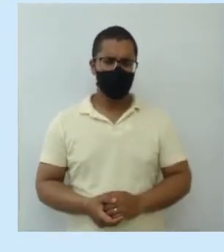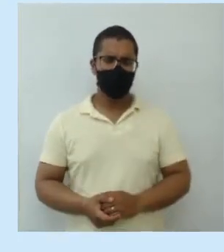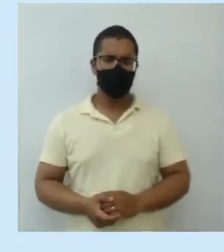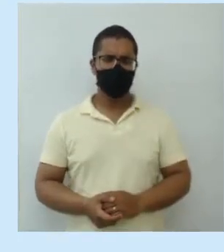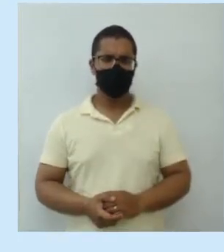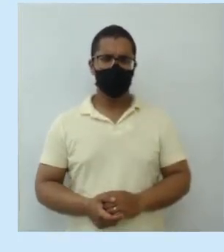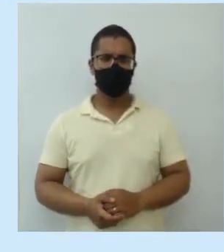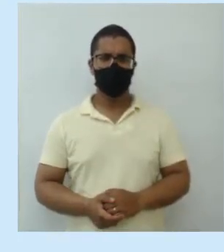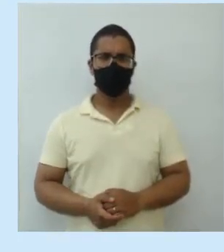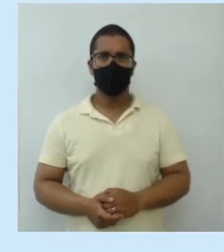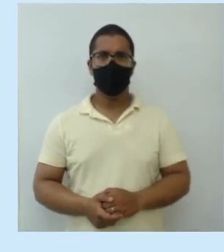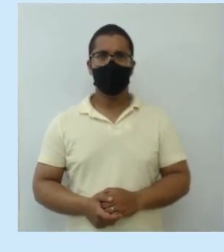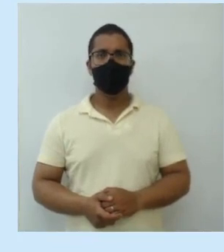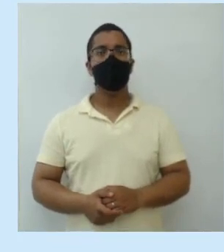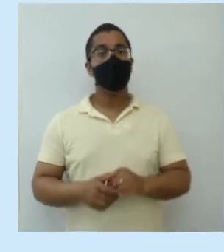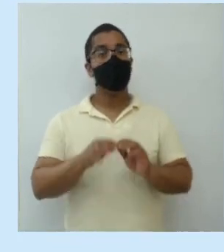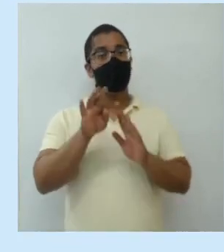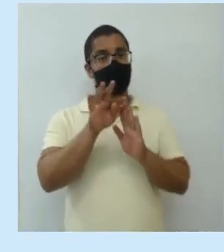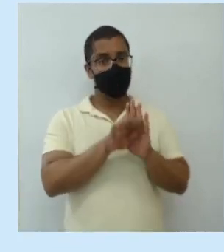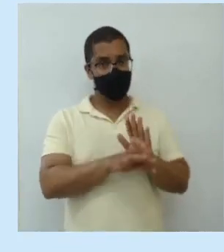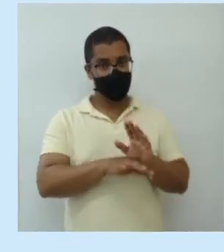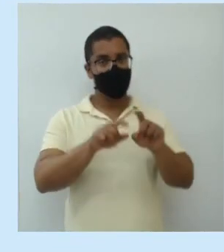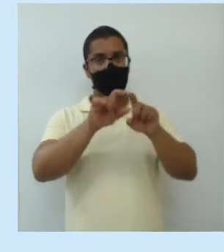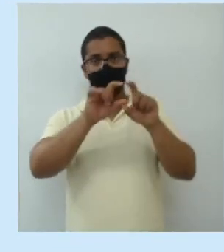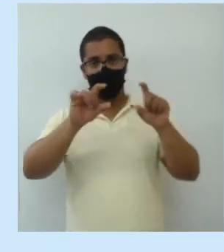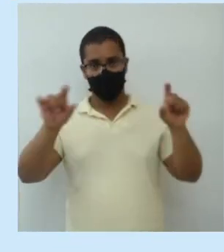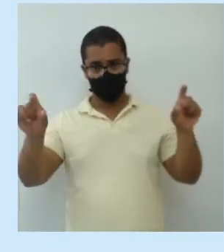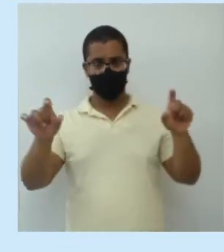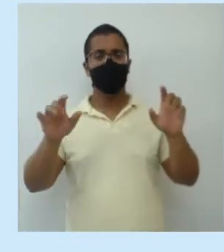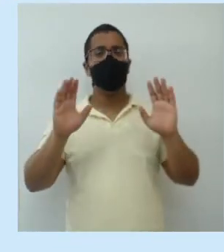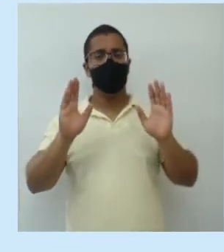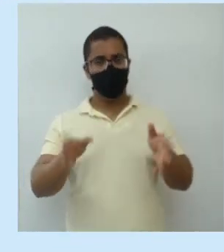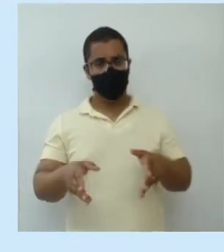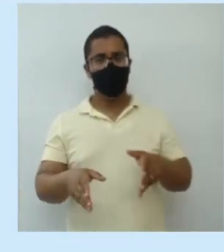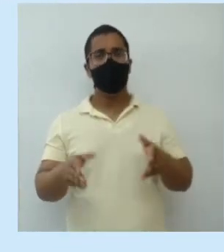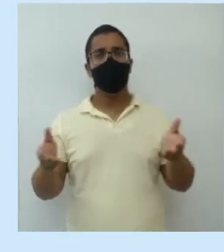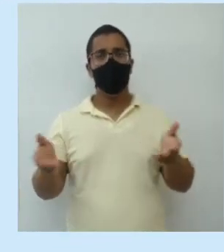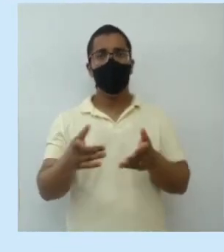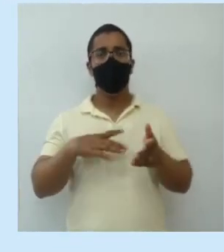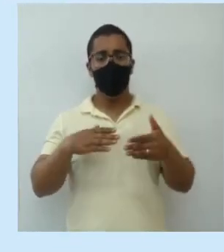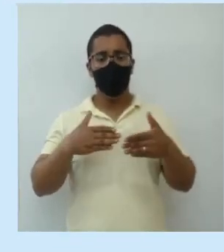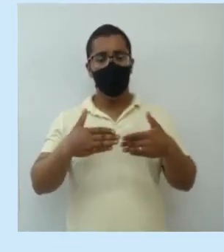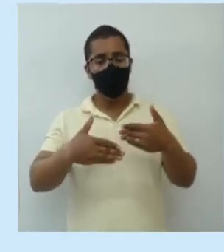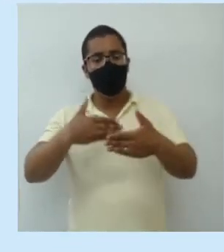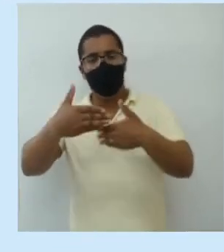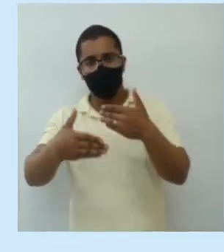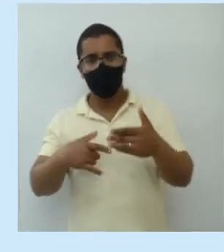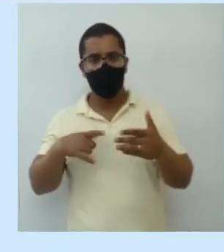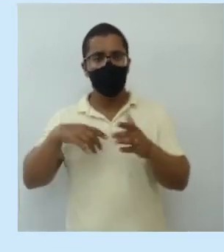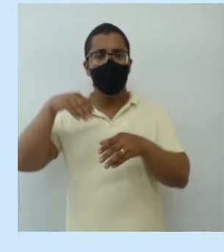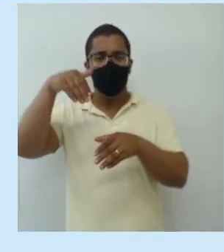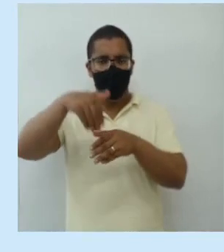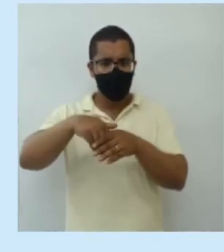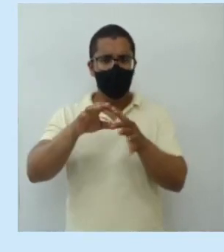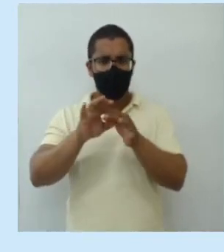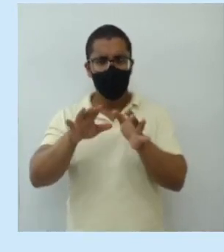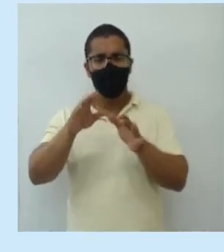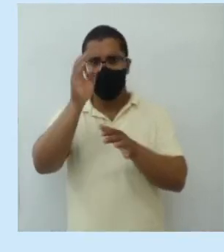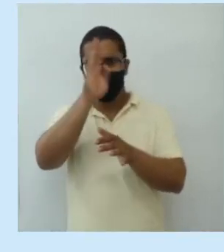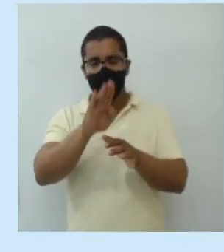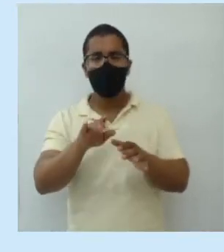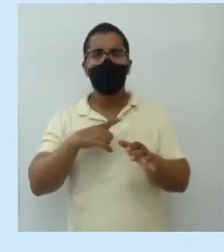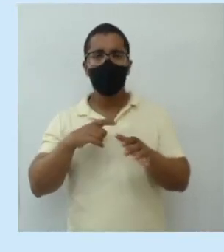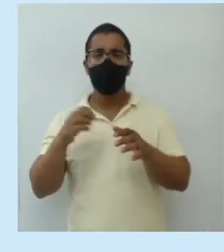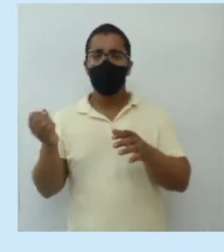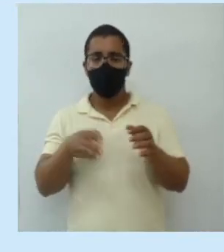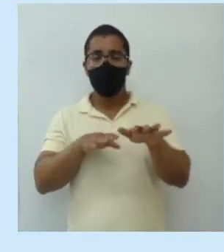questão vai ser, ali o texto de embasamento. No processo da redemocratização brasileira, os novos movimentos